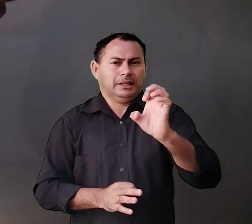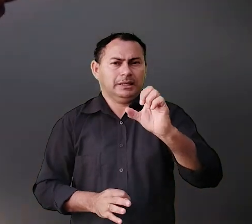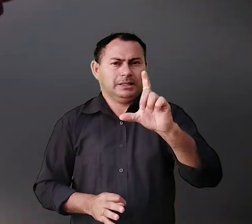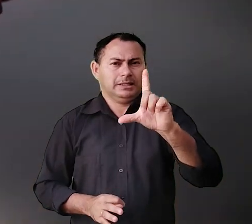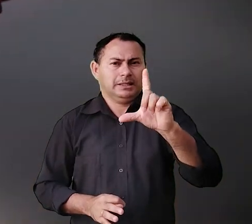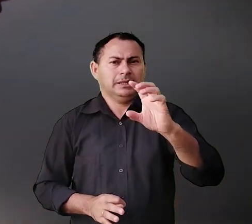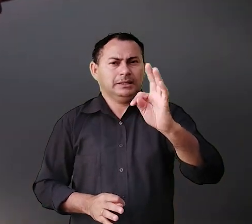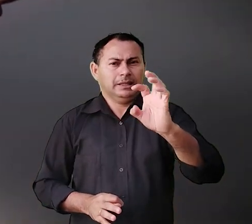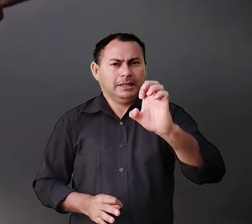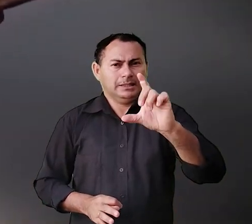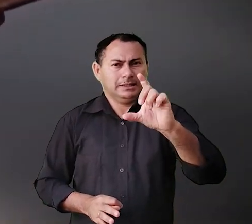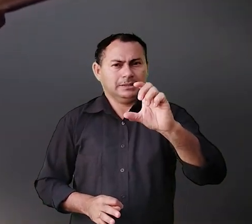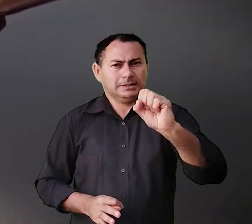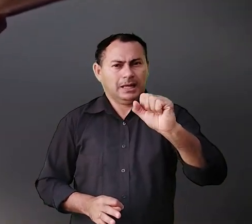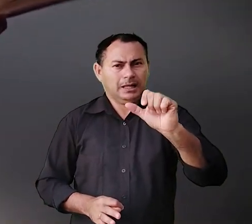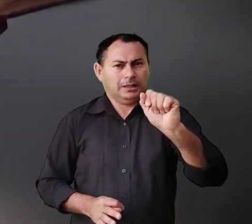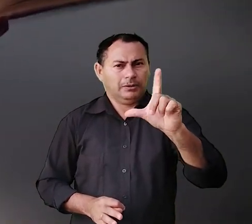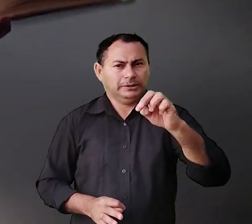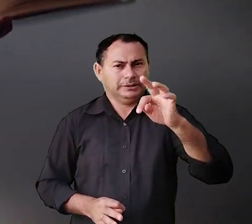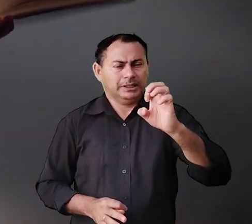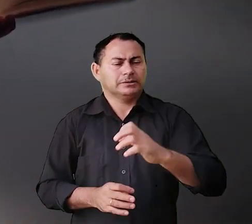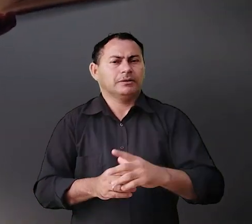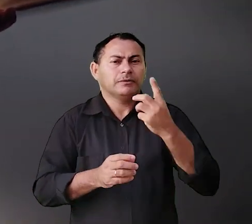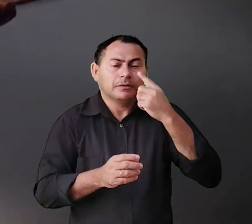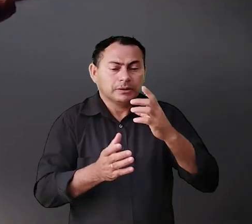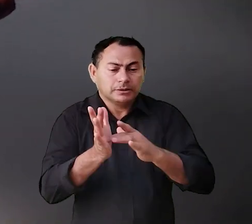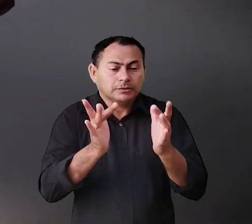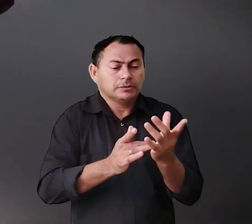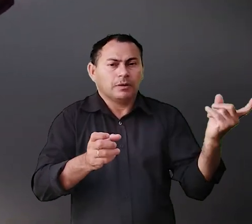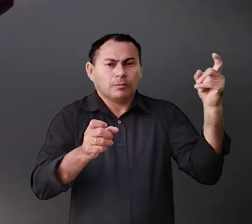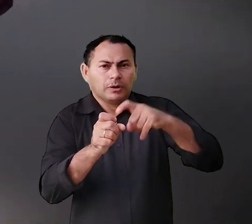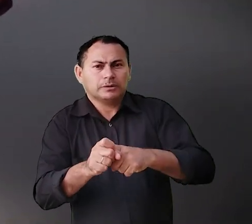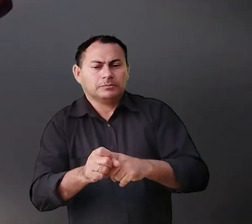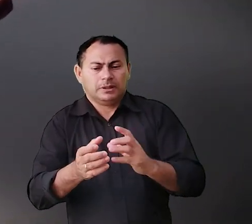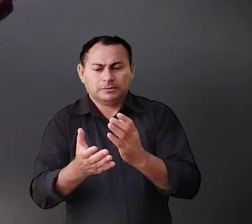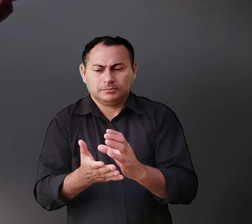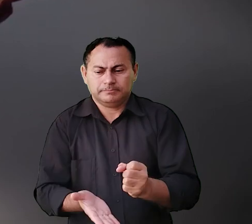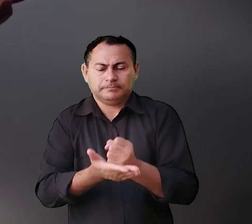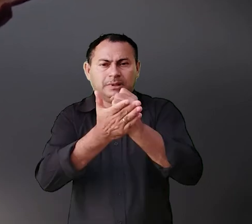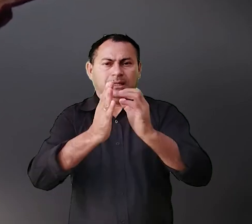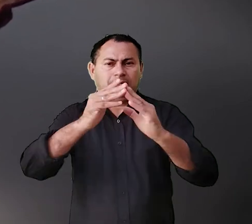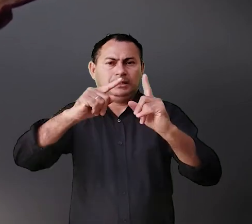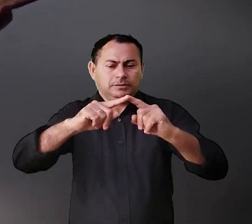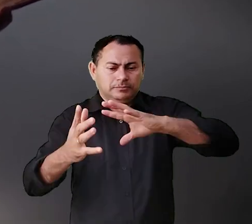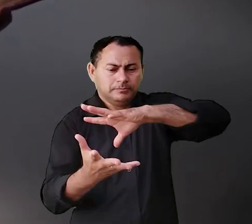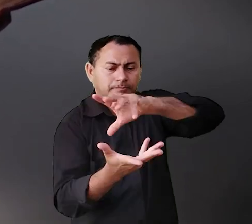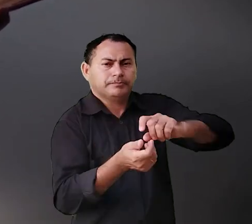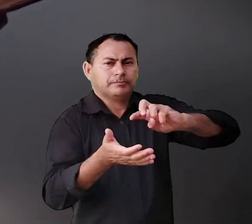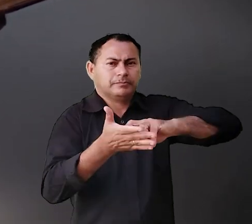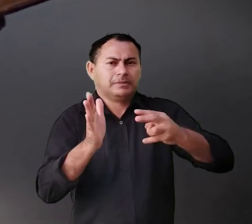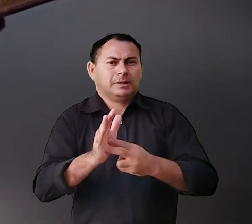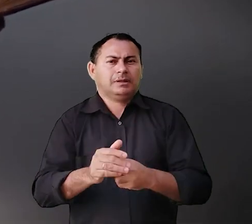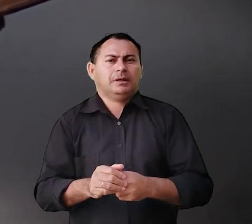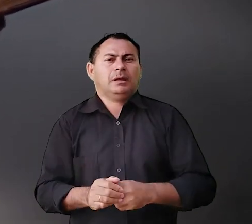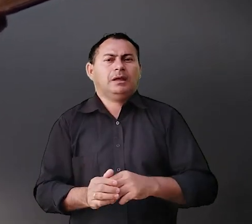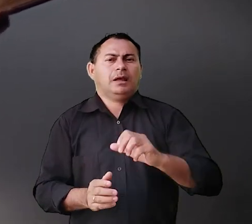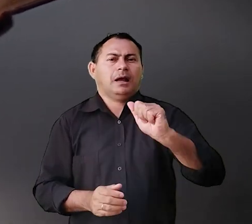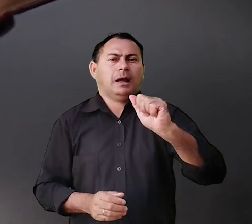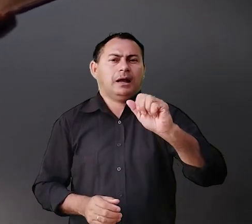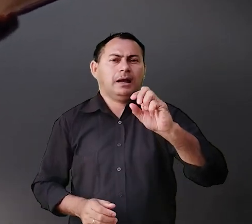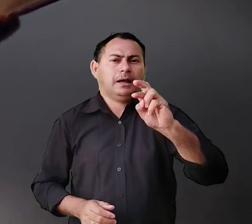capítulo 4, lemos que Jesus está voltando. Ele virá para tirar sua igreja deste mundo. Este é o significado da